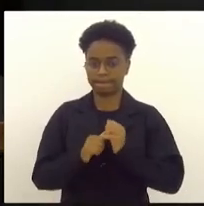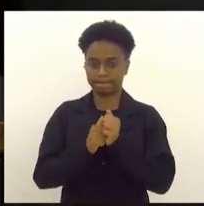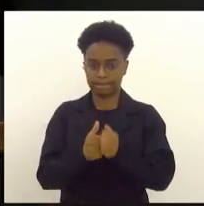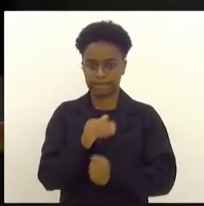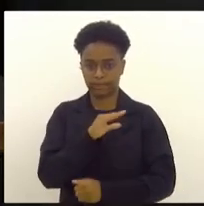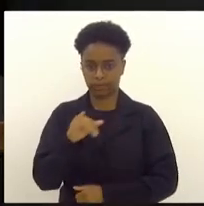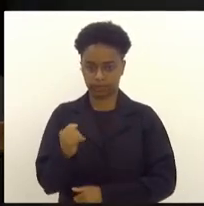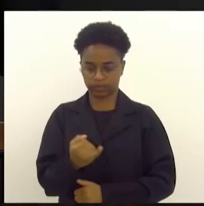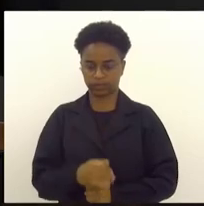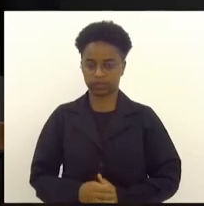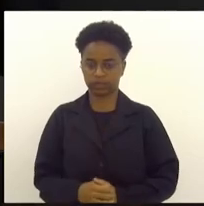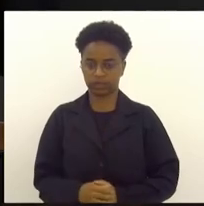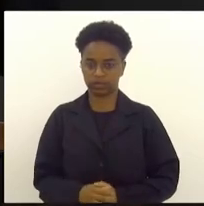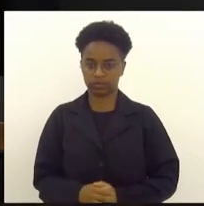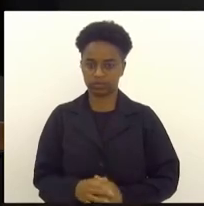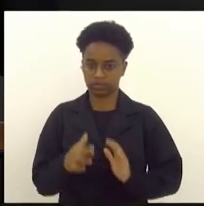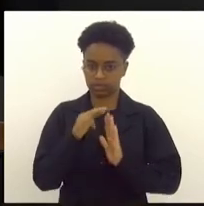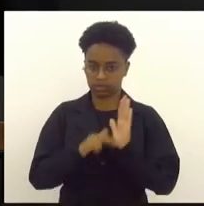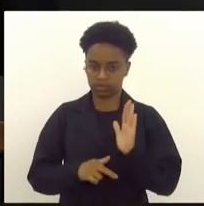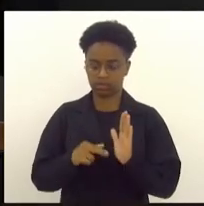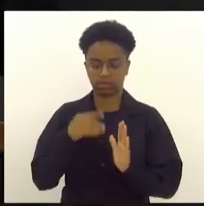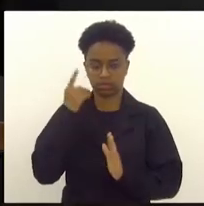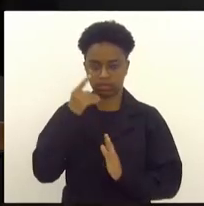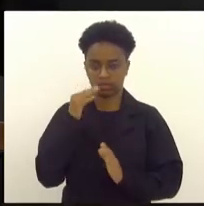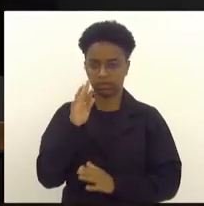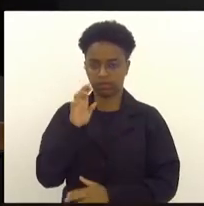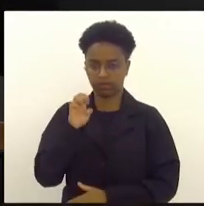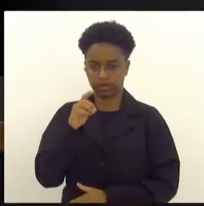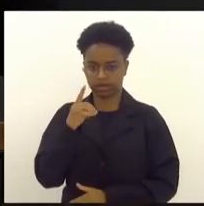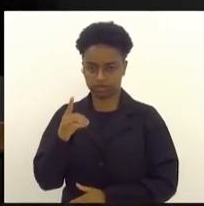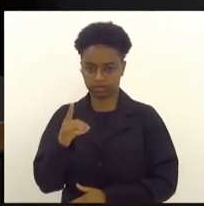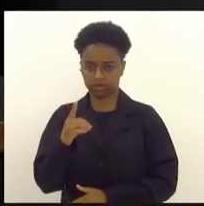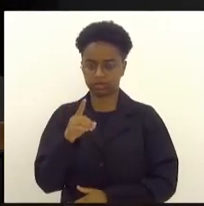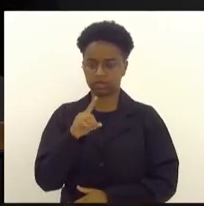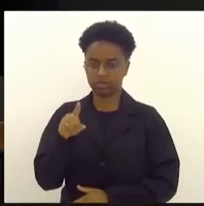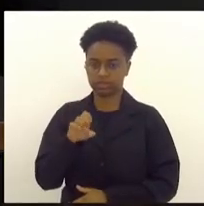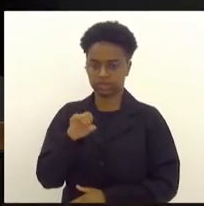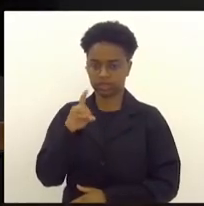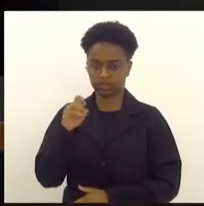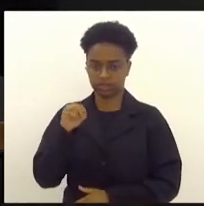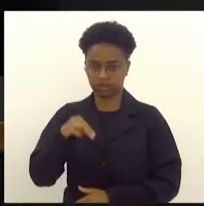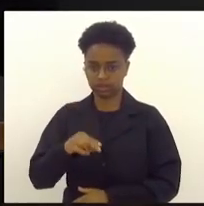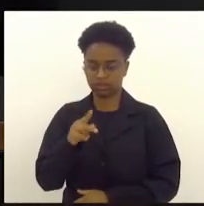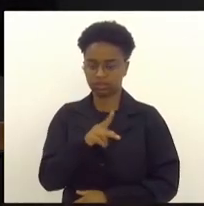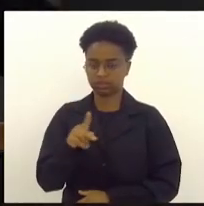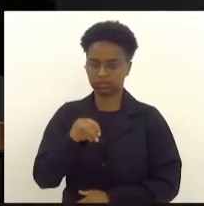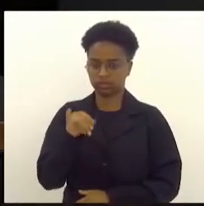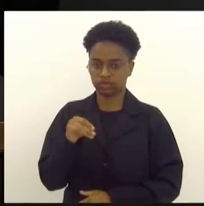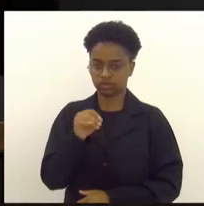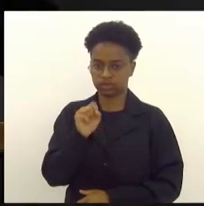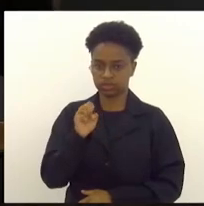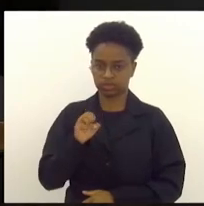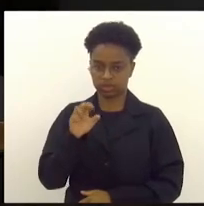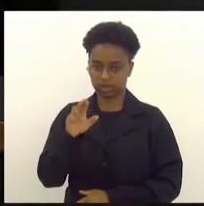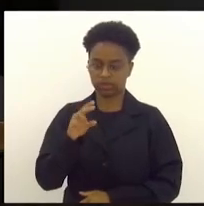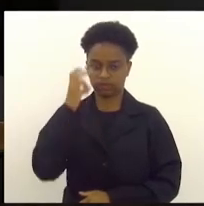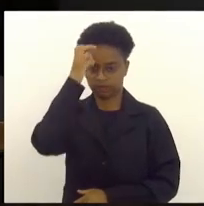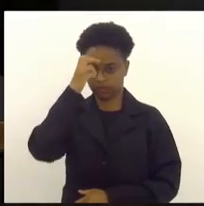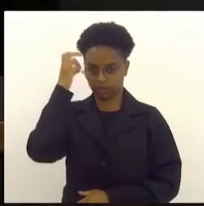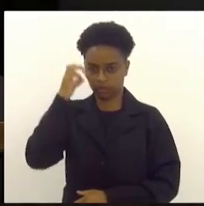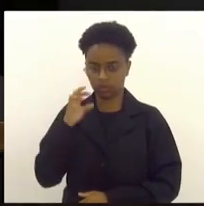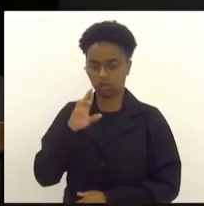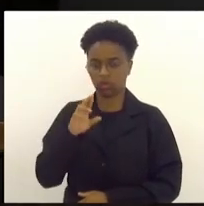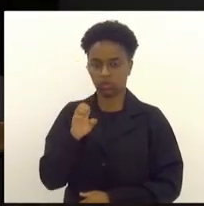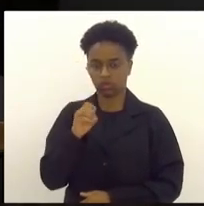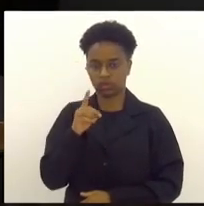da ccj relatores deputados Fred Pacheco zeidan Professor Josemar Verônica Lima Rodrigo